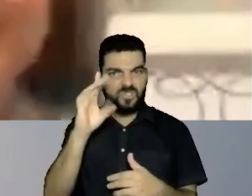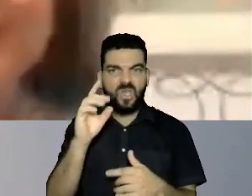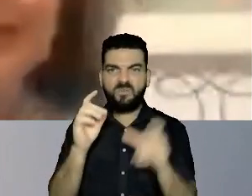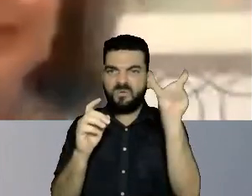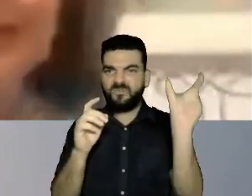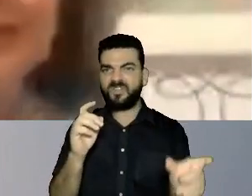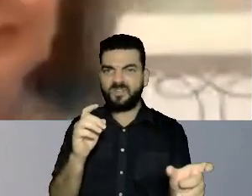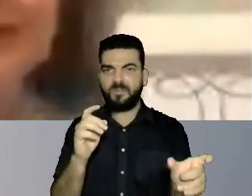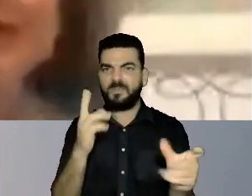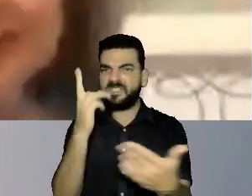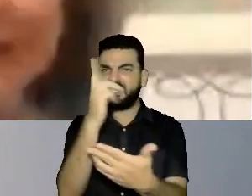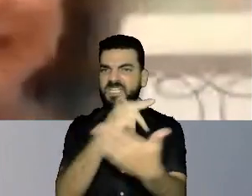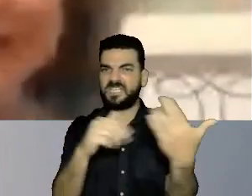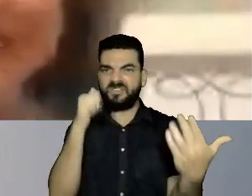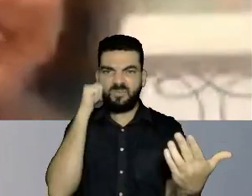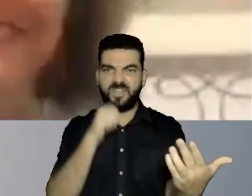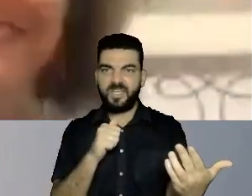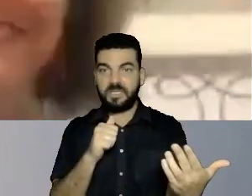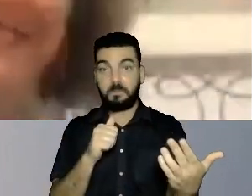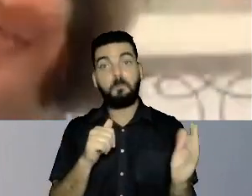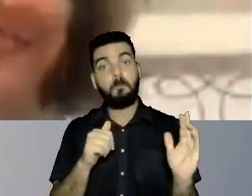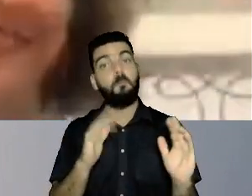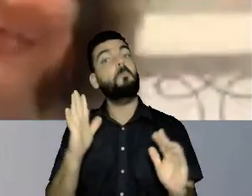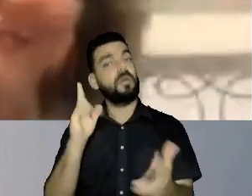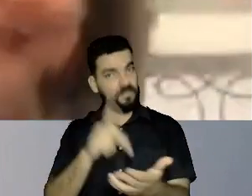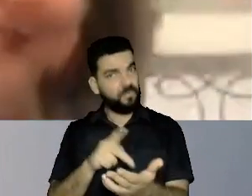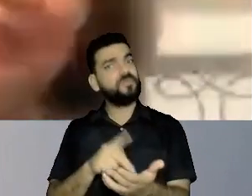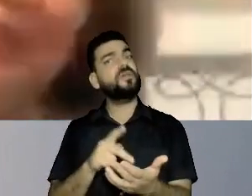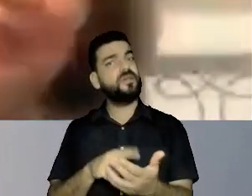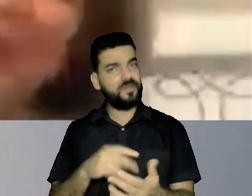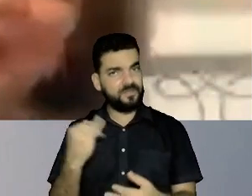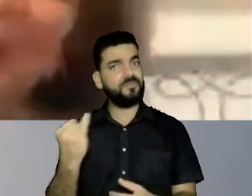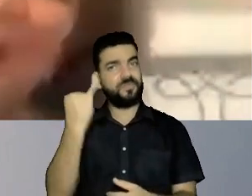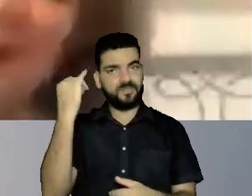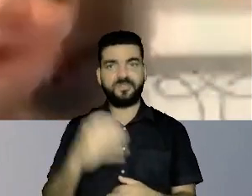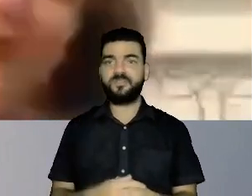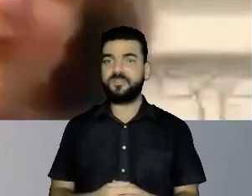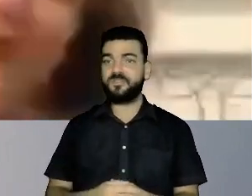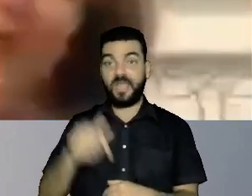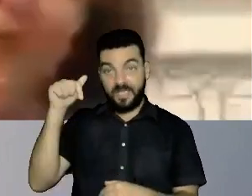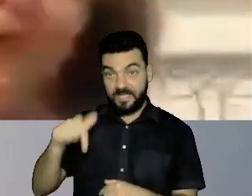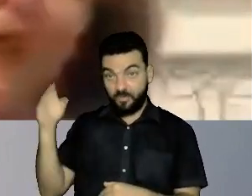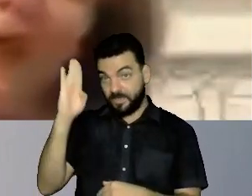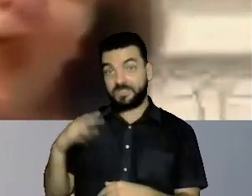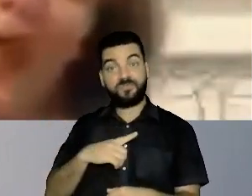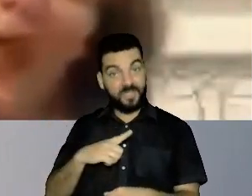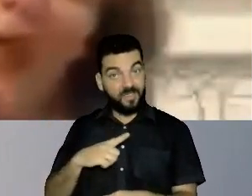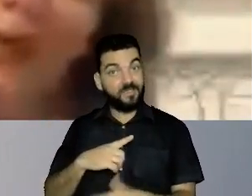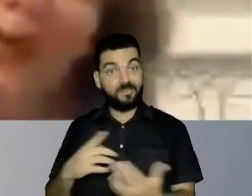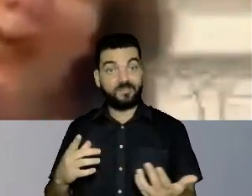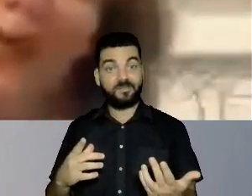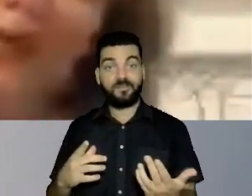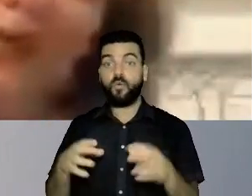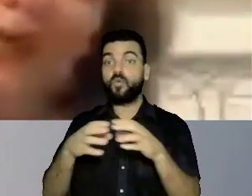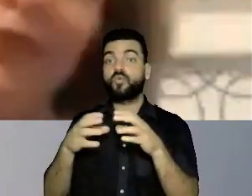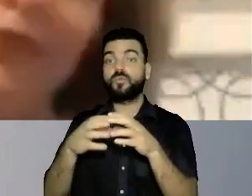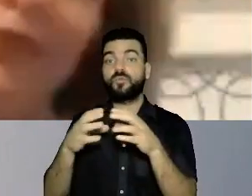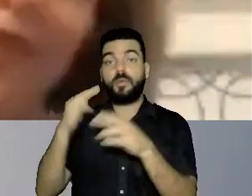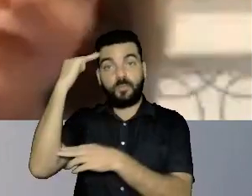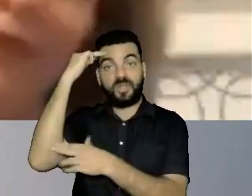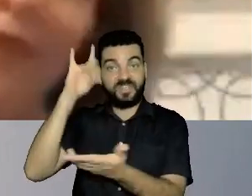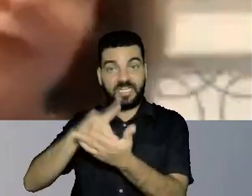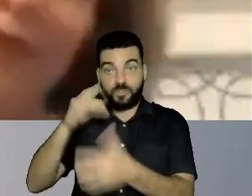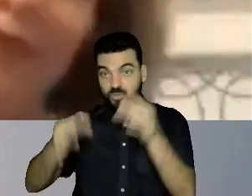desaparecidos na Argentina, eles estão atrás de uma figurinha de mulher, mas como isso é importante, né? Porque a Comissão